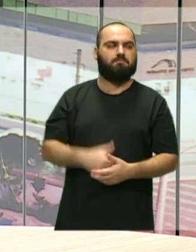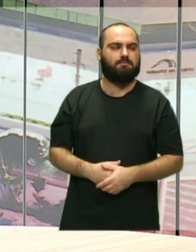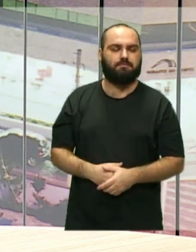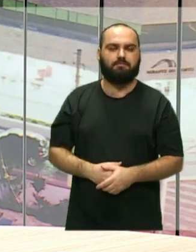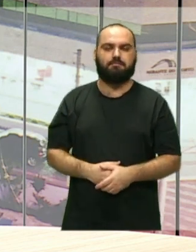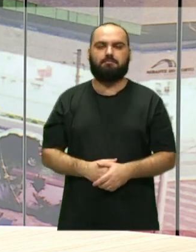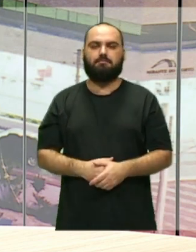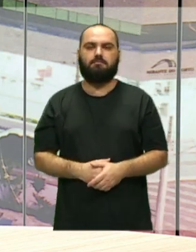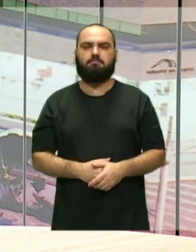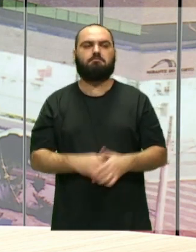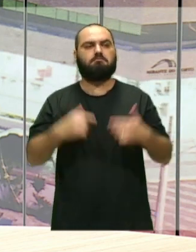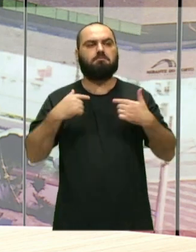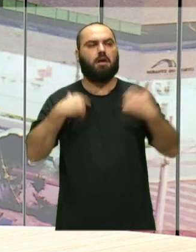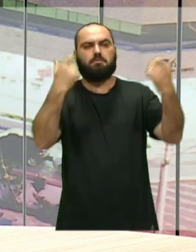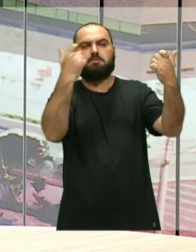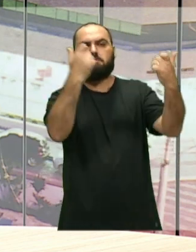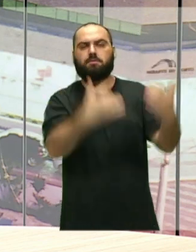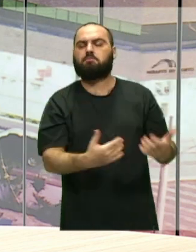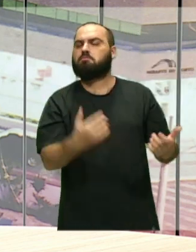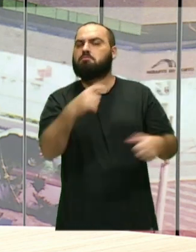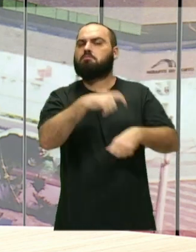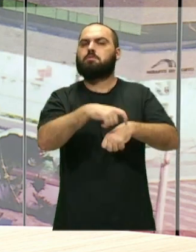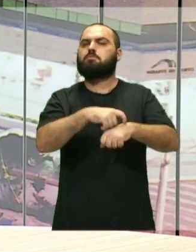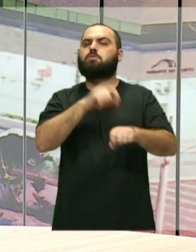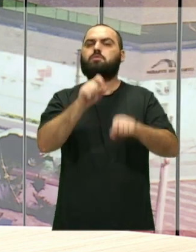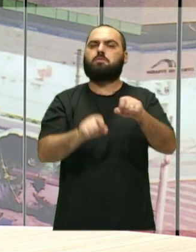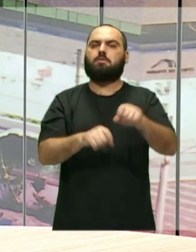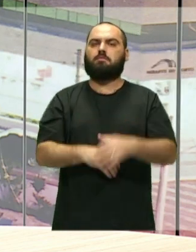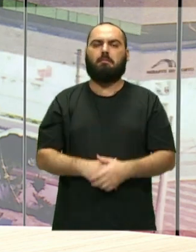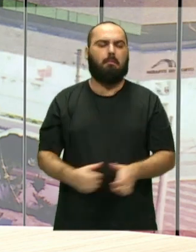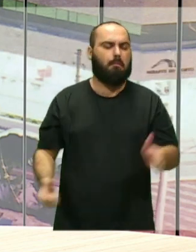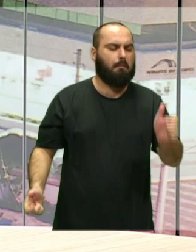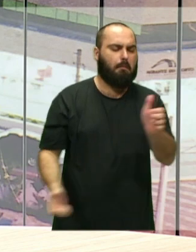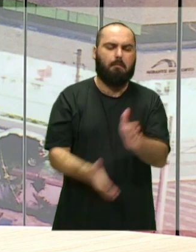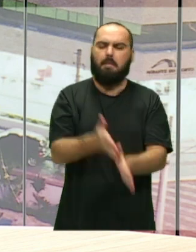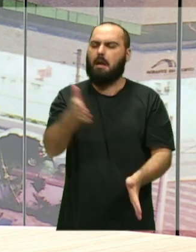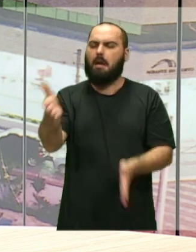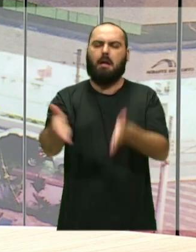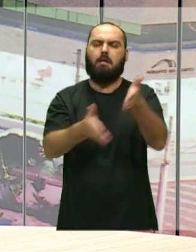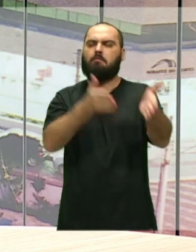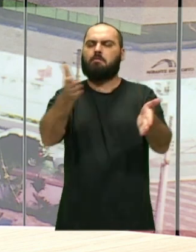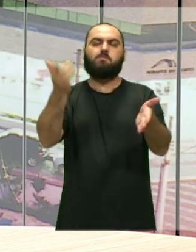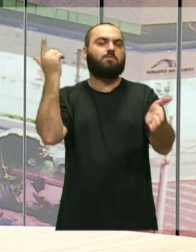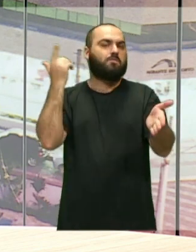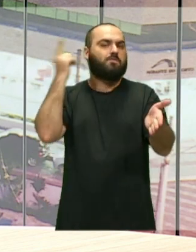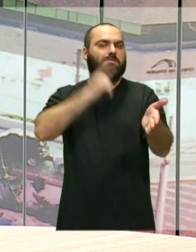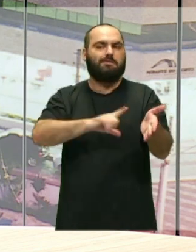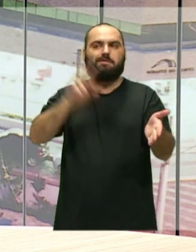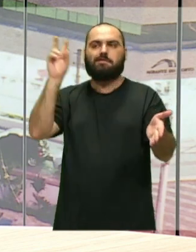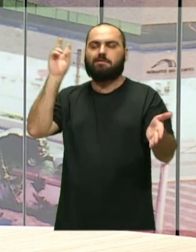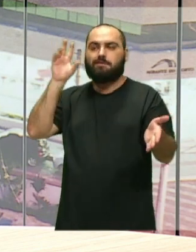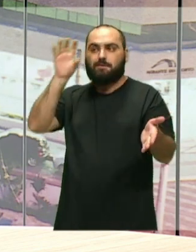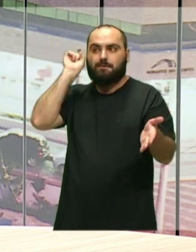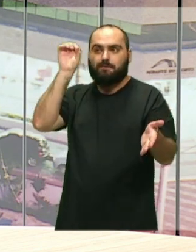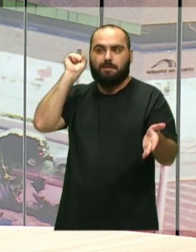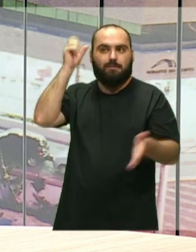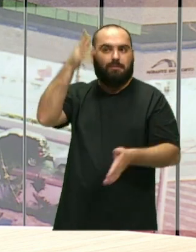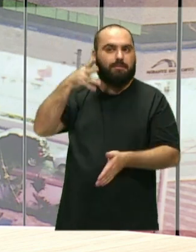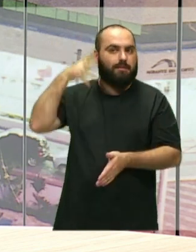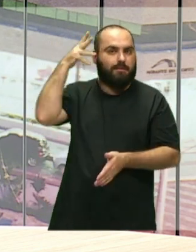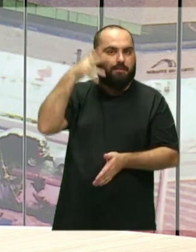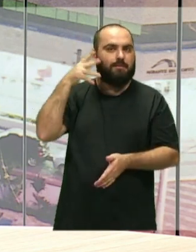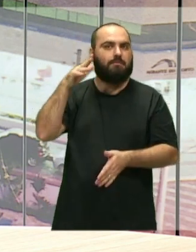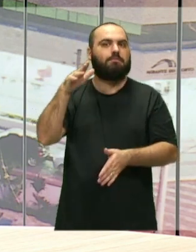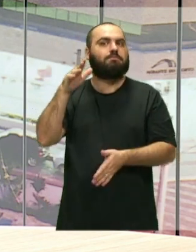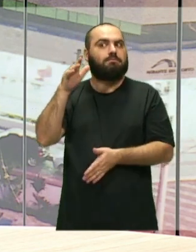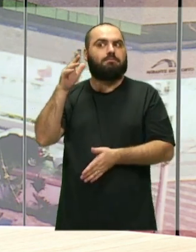que eu posso te dizer desse momento é que foi maravilhoso poder ver exatamente a fala dos palestrantes mais ou menos